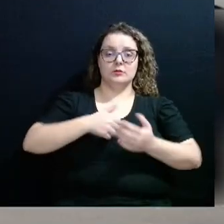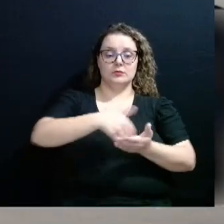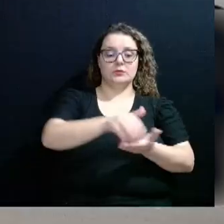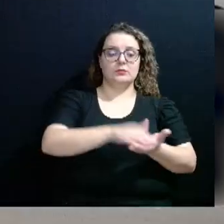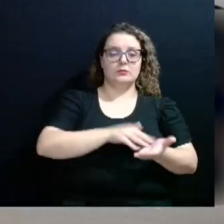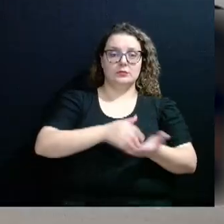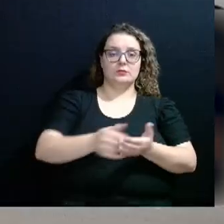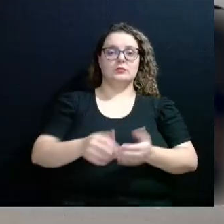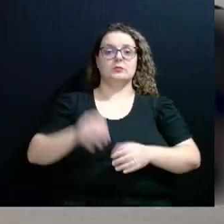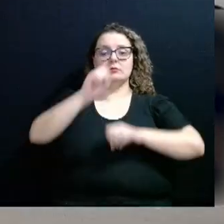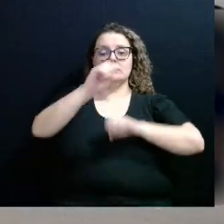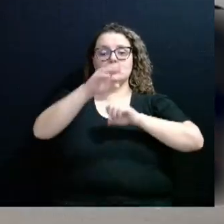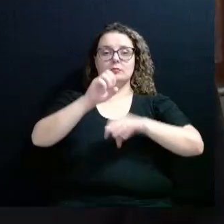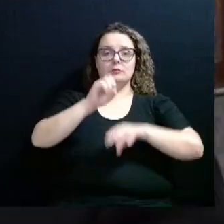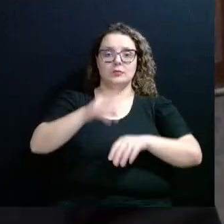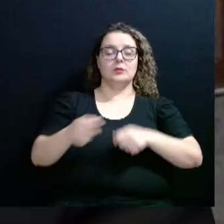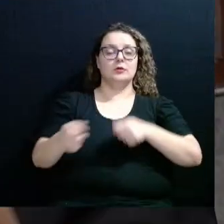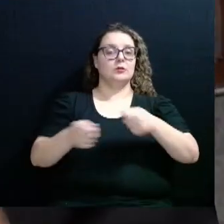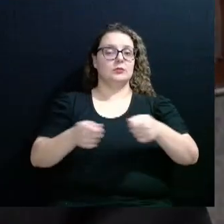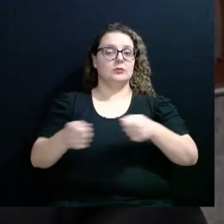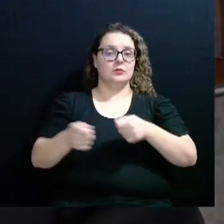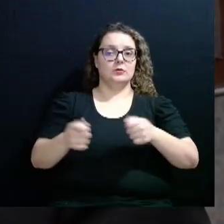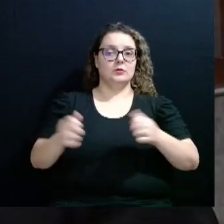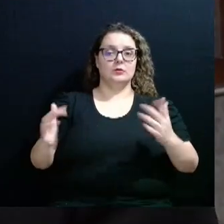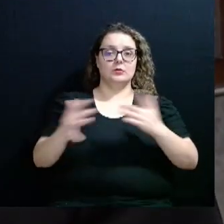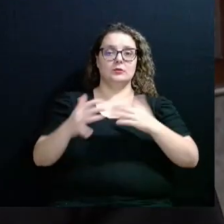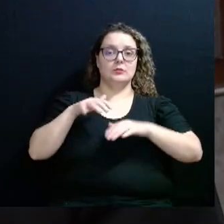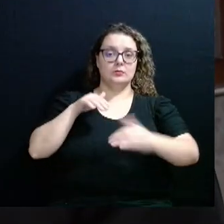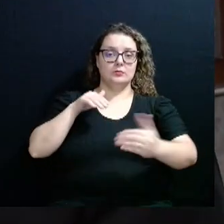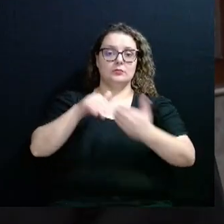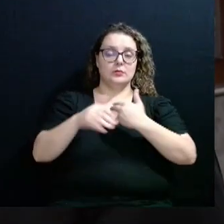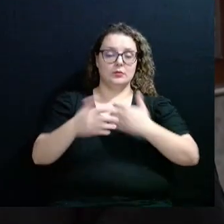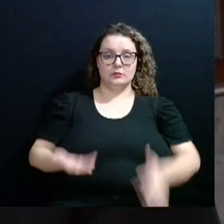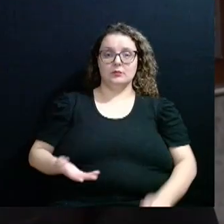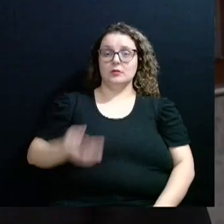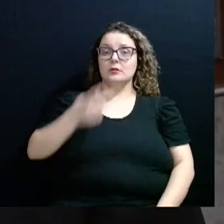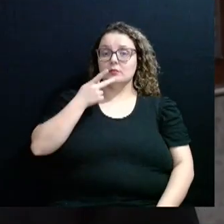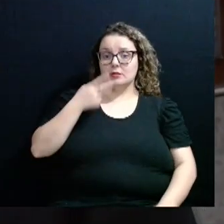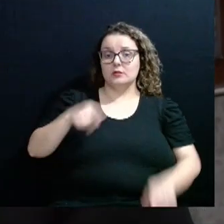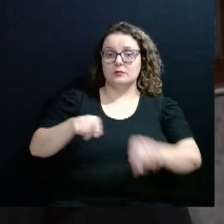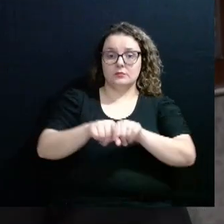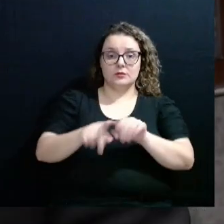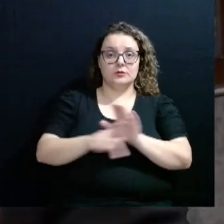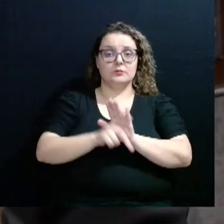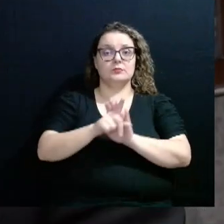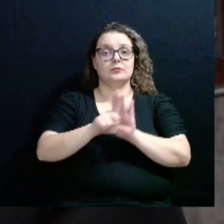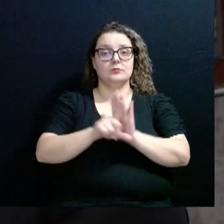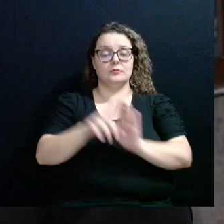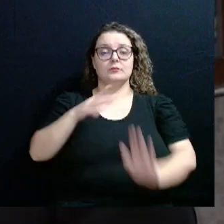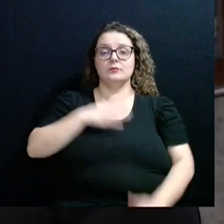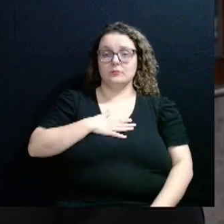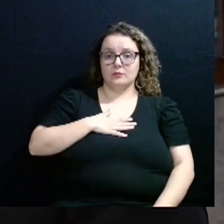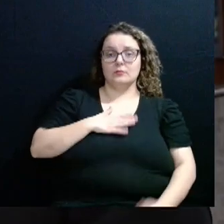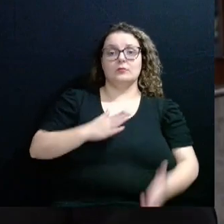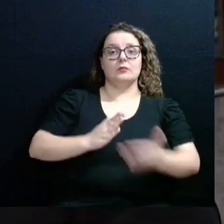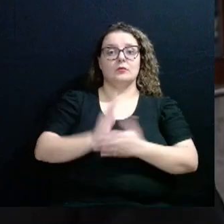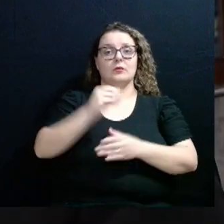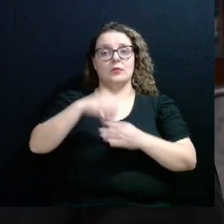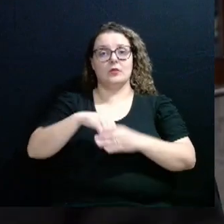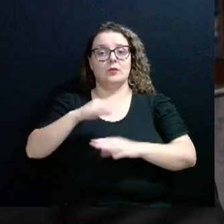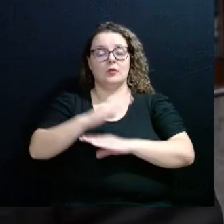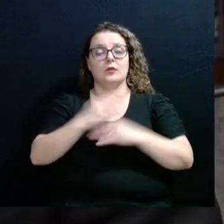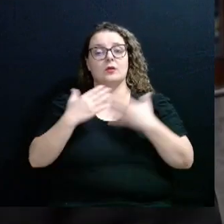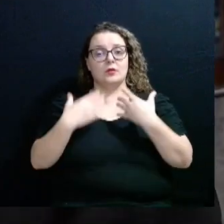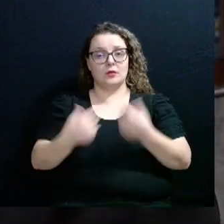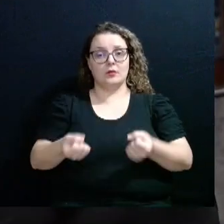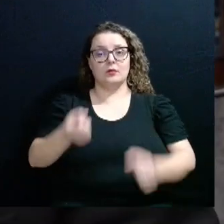e controladores de tráfego. Inclusive, fala de um projeto de lei que é meu, que já foi aprovado nessa casa, sancionado pelo prefeito,